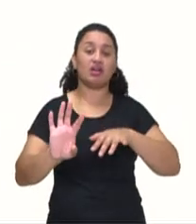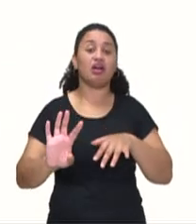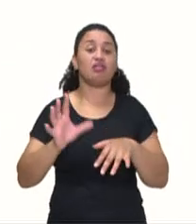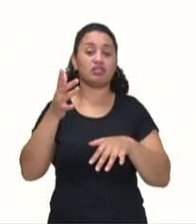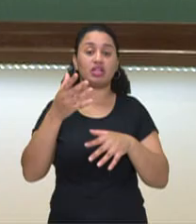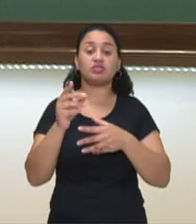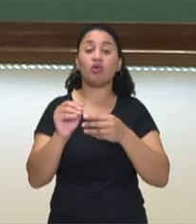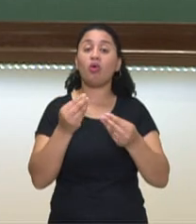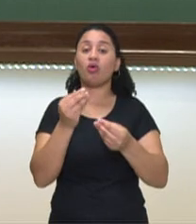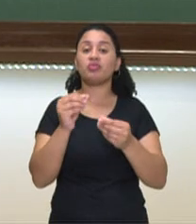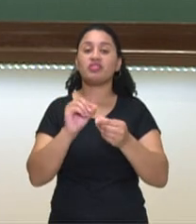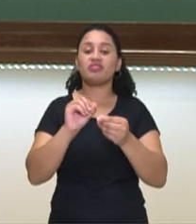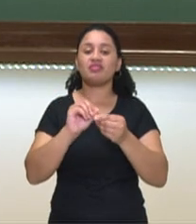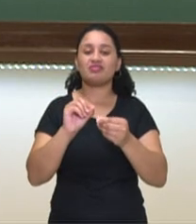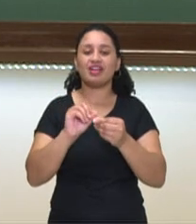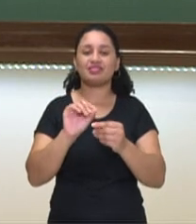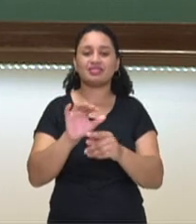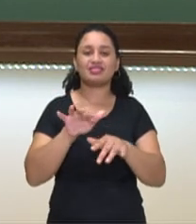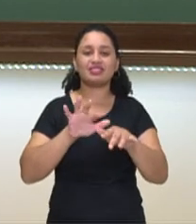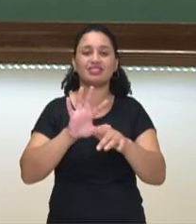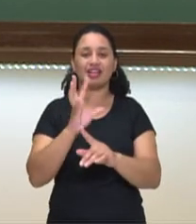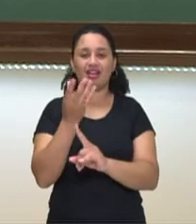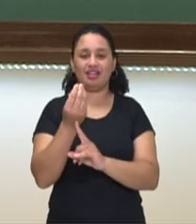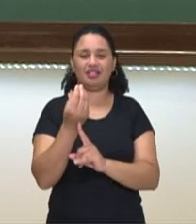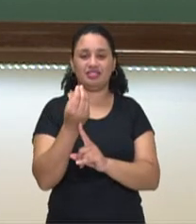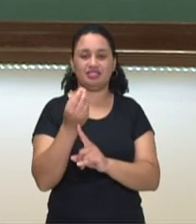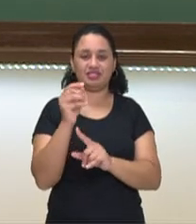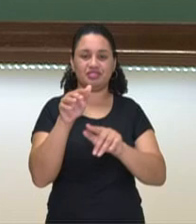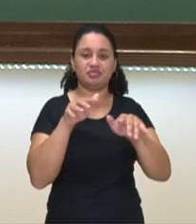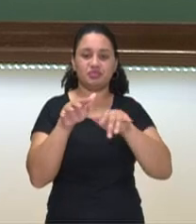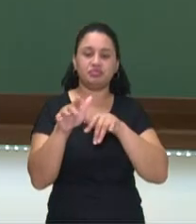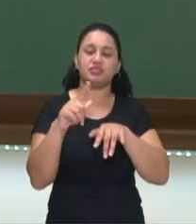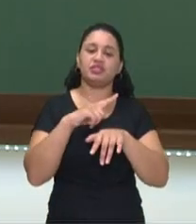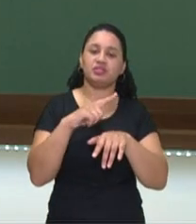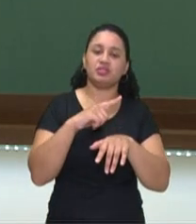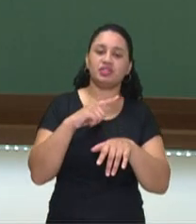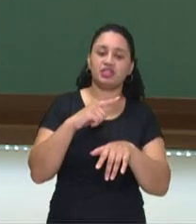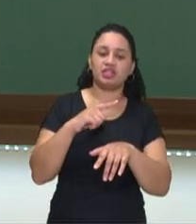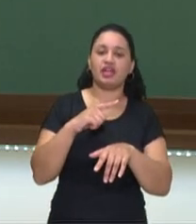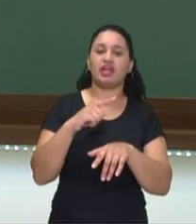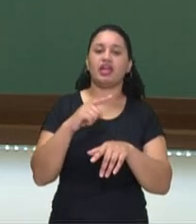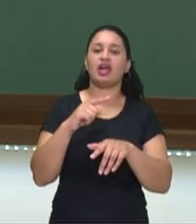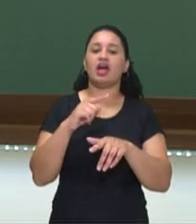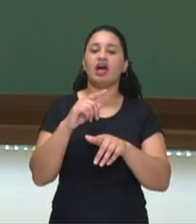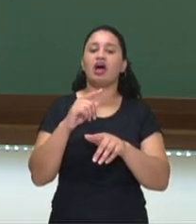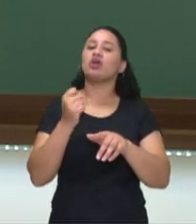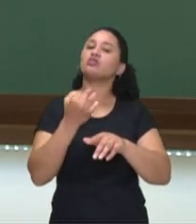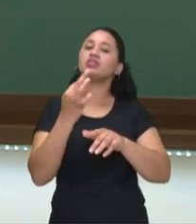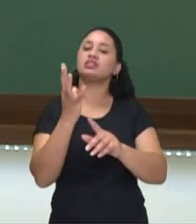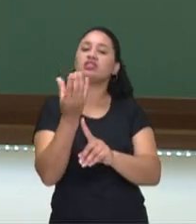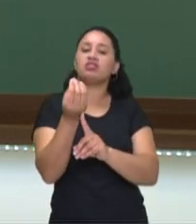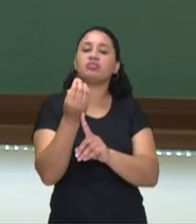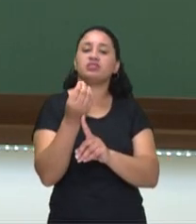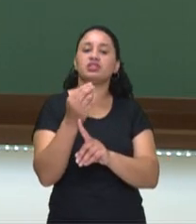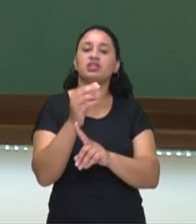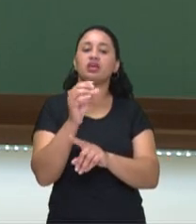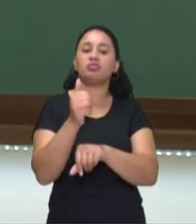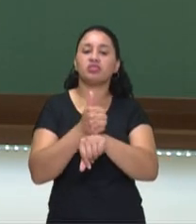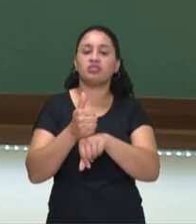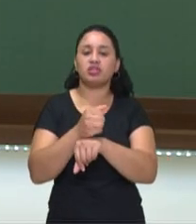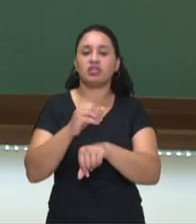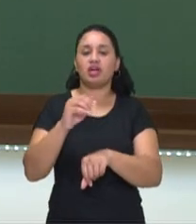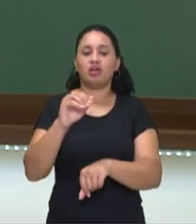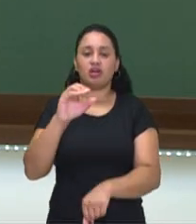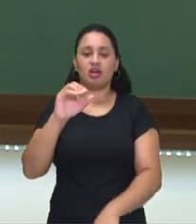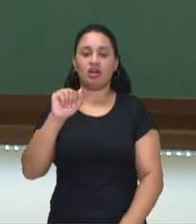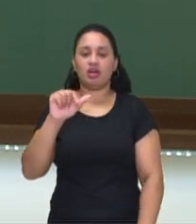acontece na arte. Né? Vimos ali obras do Alexander Calder, onde ele trabalha com os móveis,